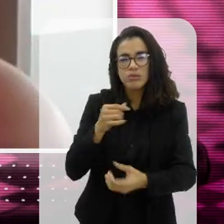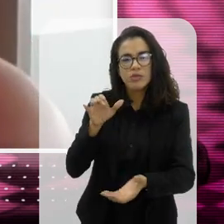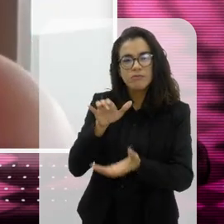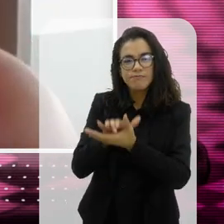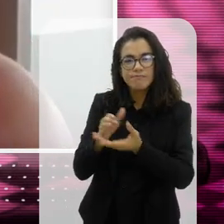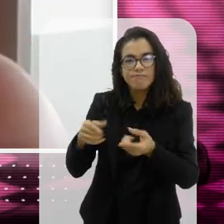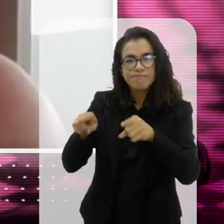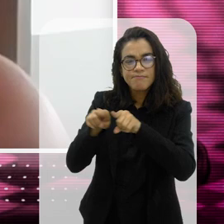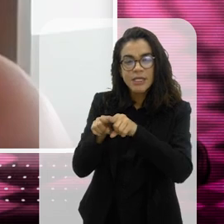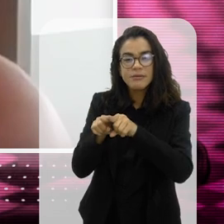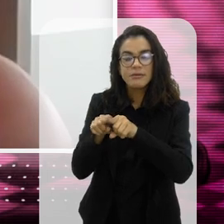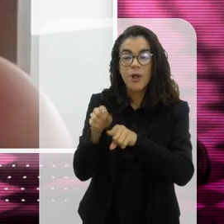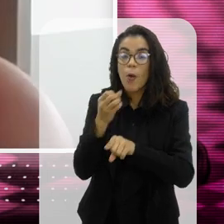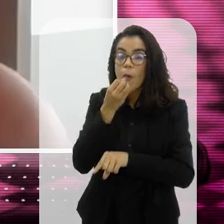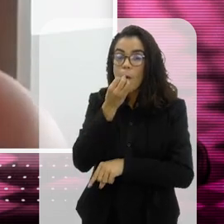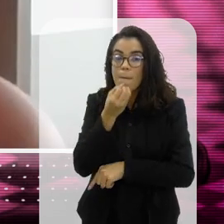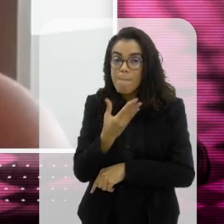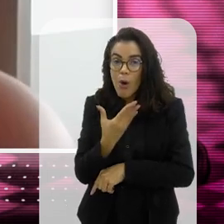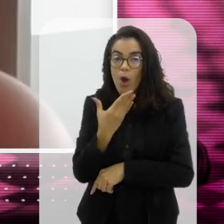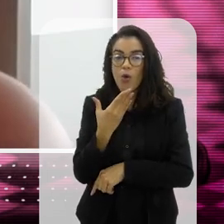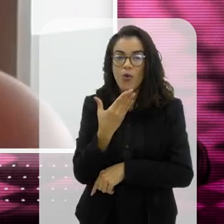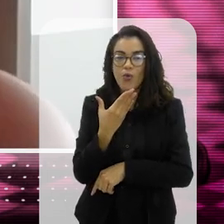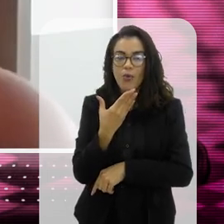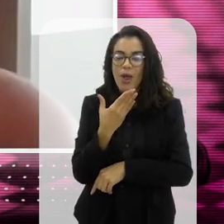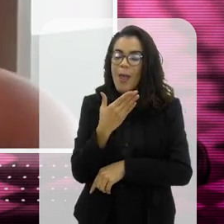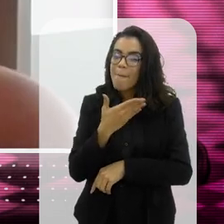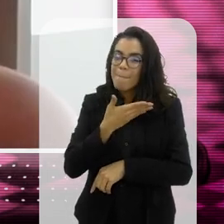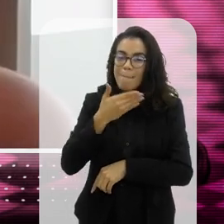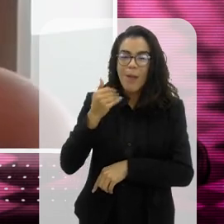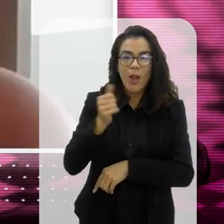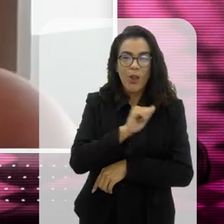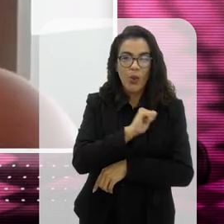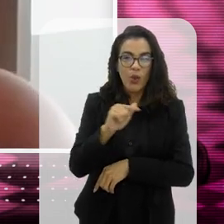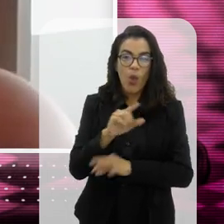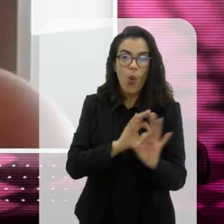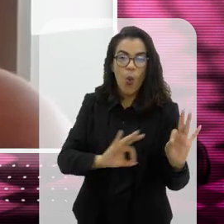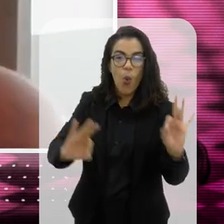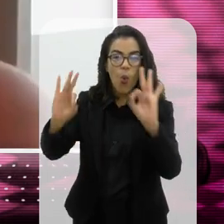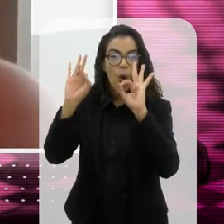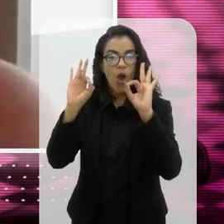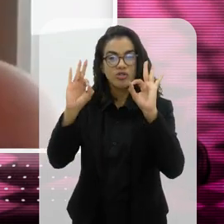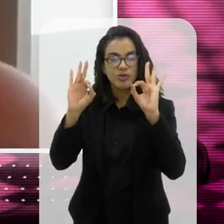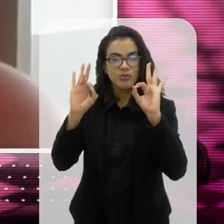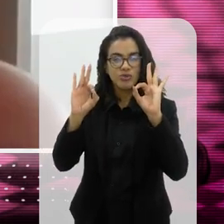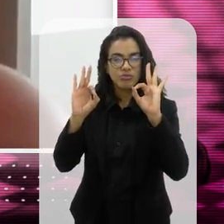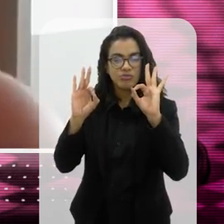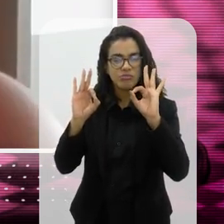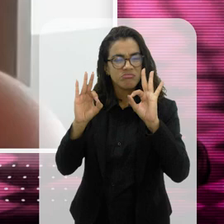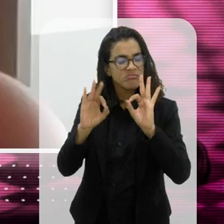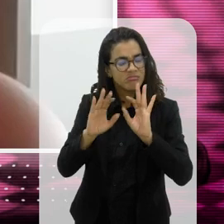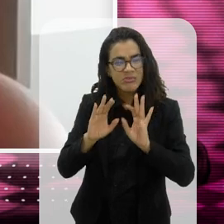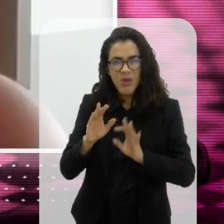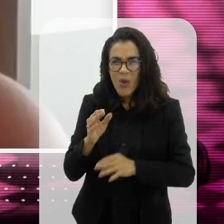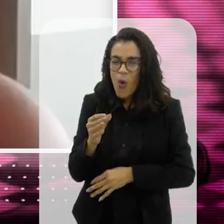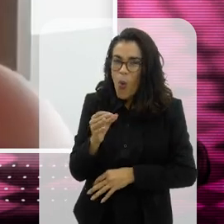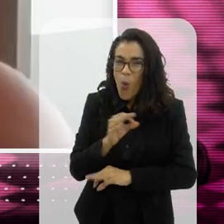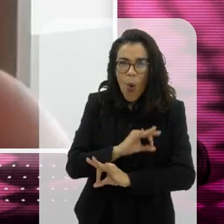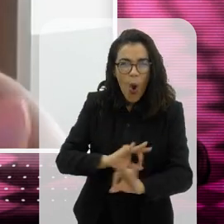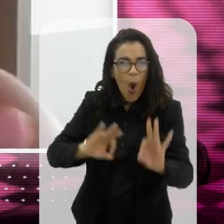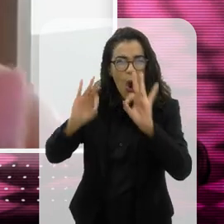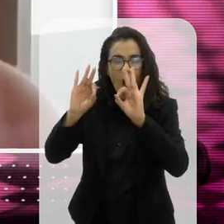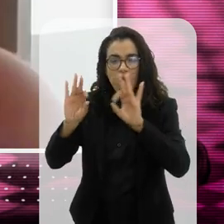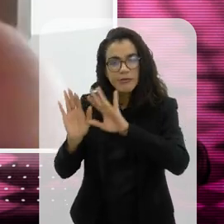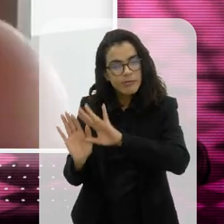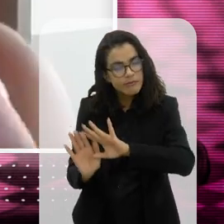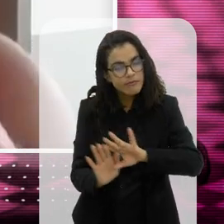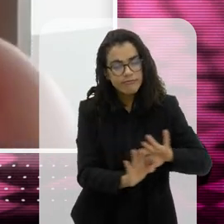você e sua parceria, se programe de um jeito, porque às vezes o bom vira inimigo do ótimo, né? Então faz o bom, abre